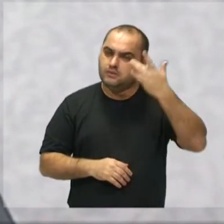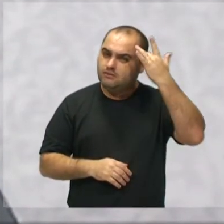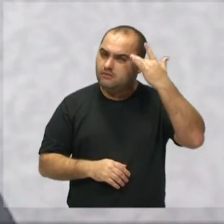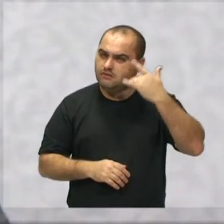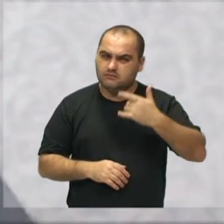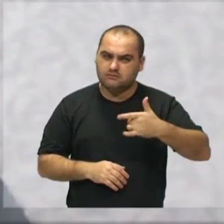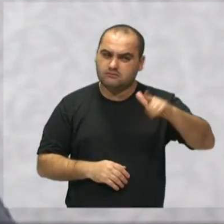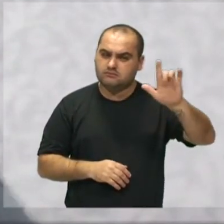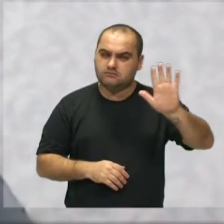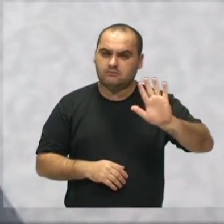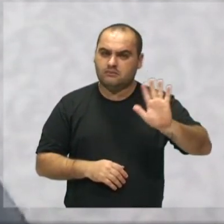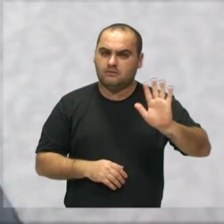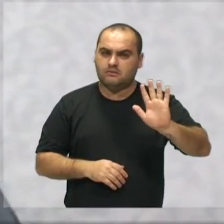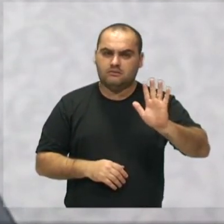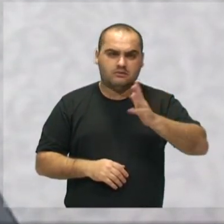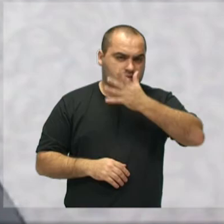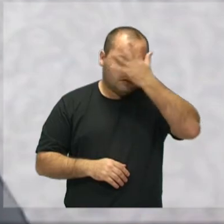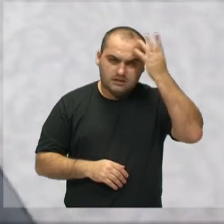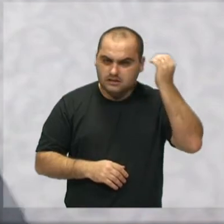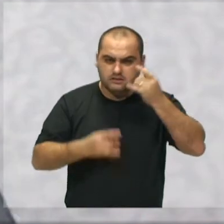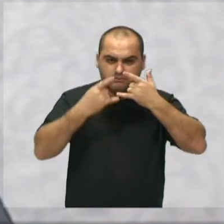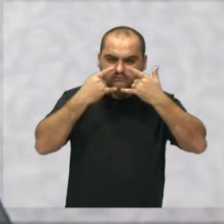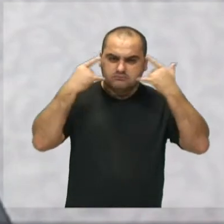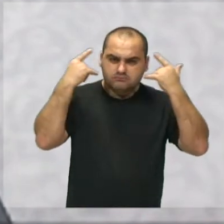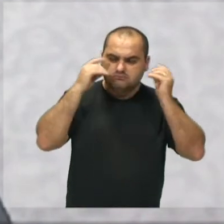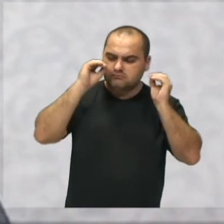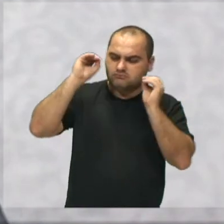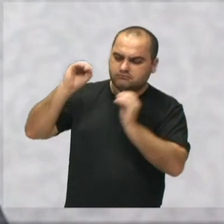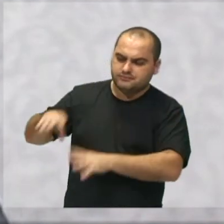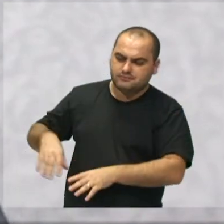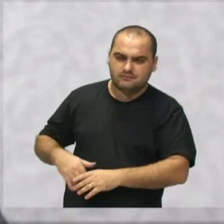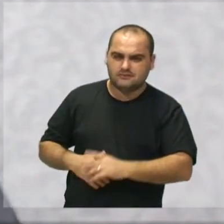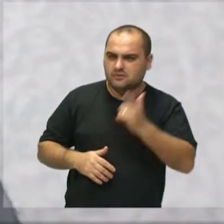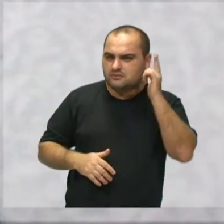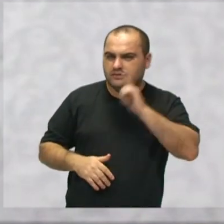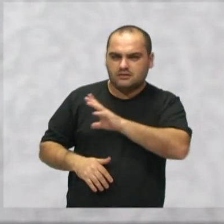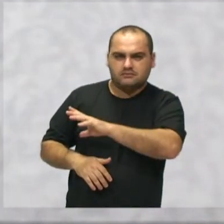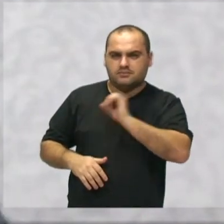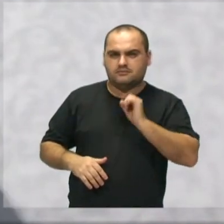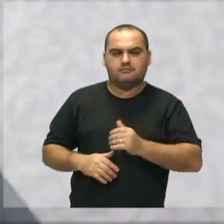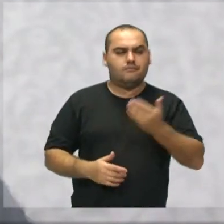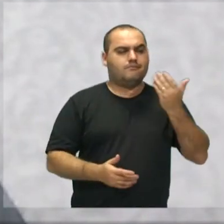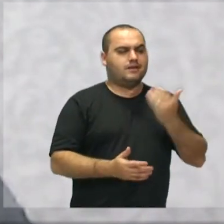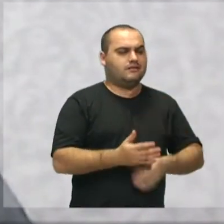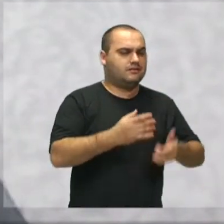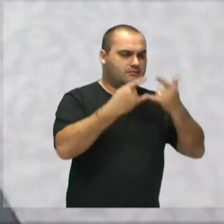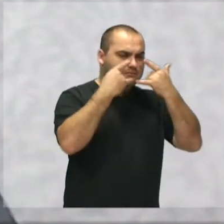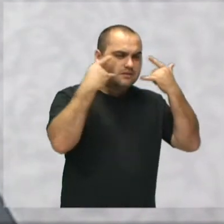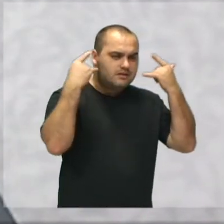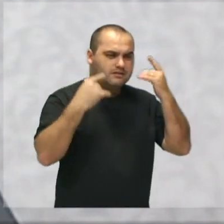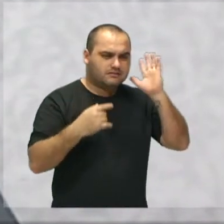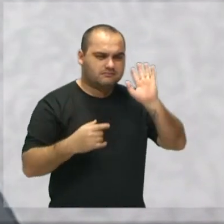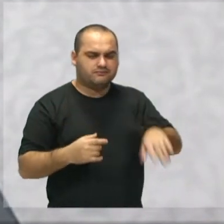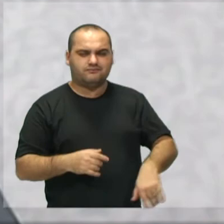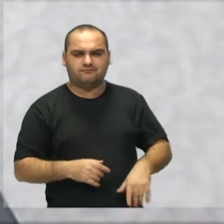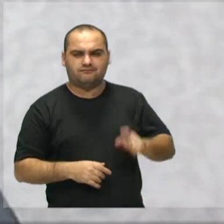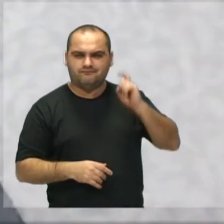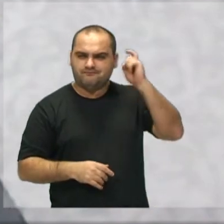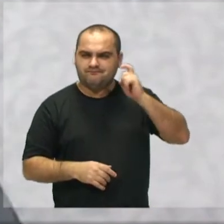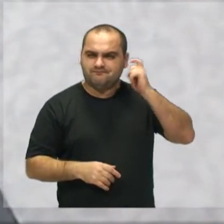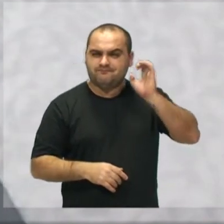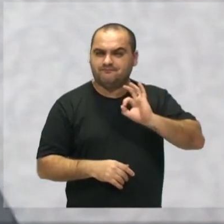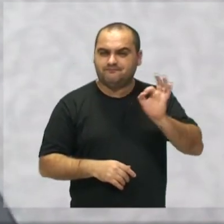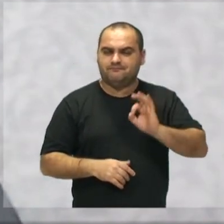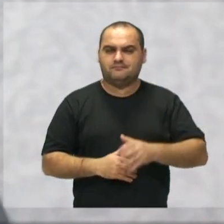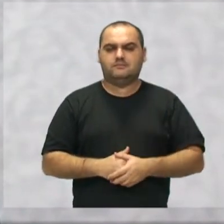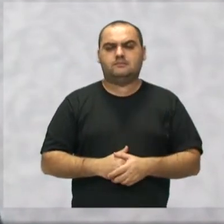outros. De vez em quando esquece a máscara no carro, tem que voltar para buscar, né? Puxa, perdeu a máscara, mas não se preocupou tanto.